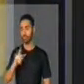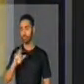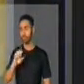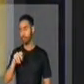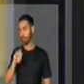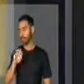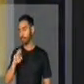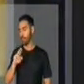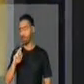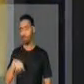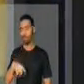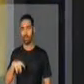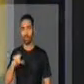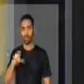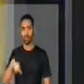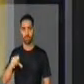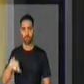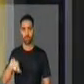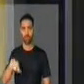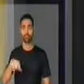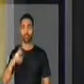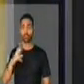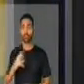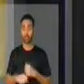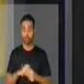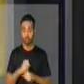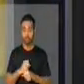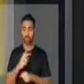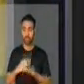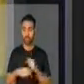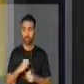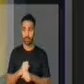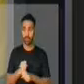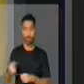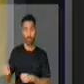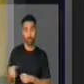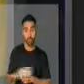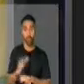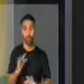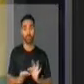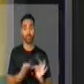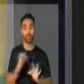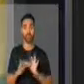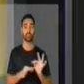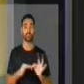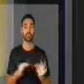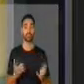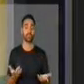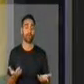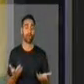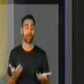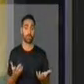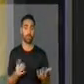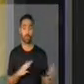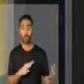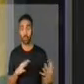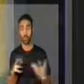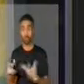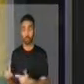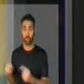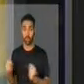cobertura obrigatória é revisado a cada 2 anos. Em 2 anos, muitas novas tecnologias podem surgir. Nem todas, obviamente,